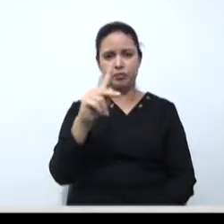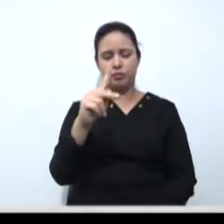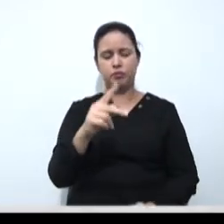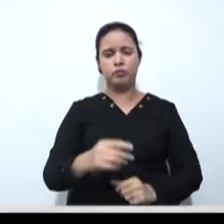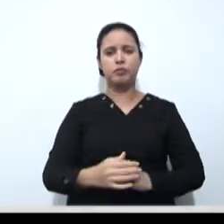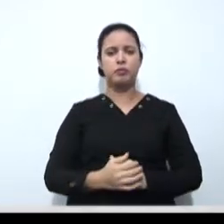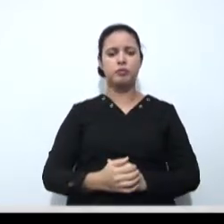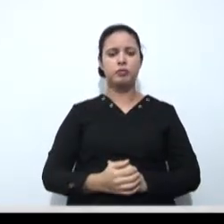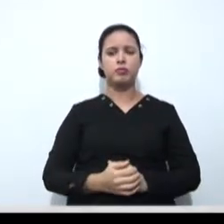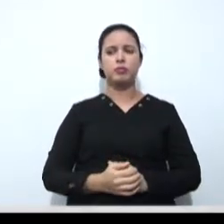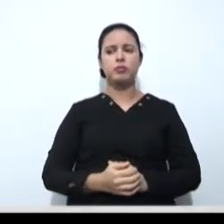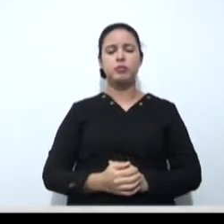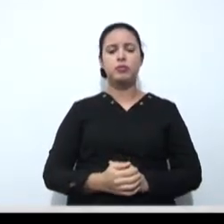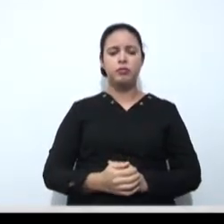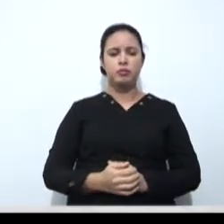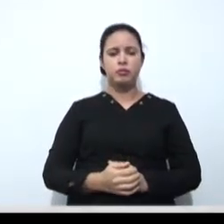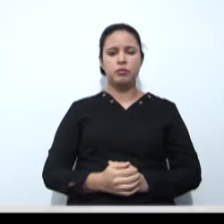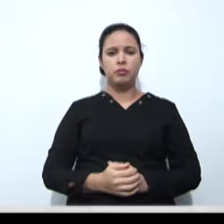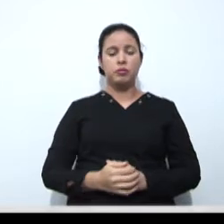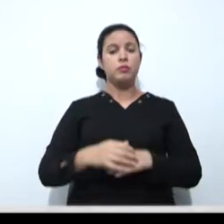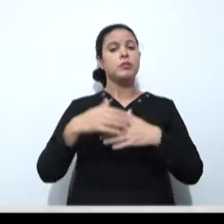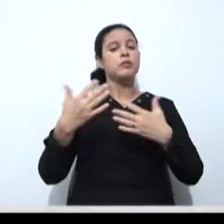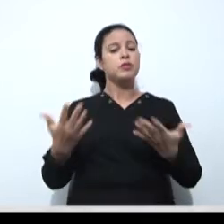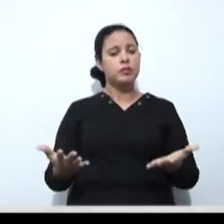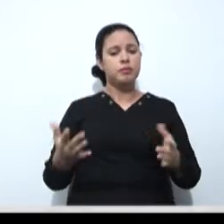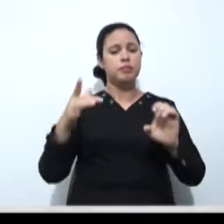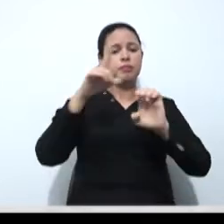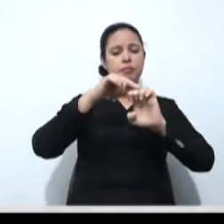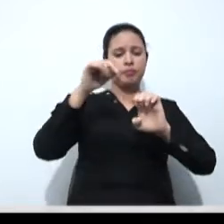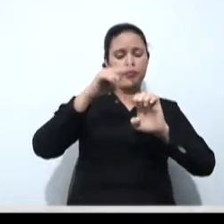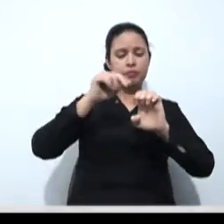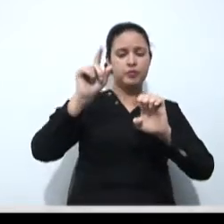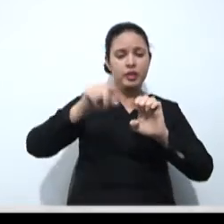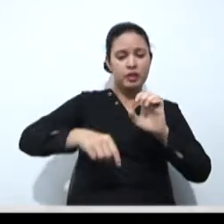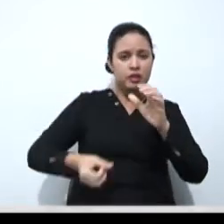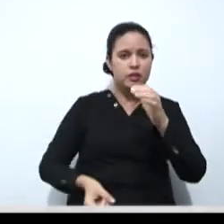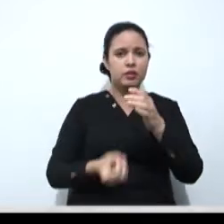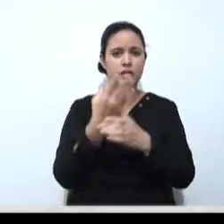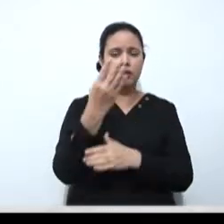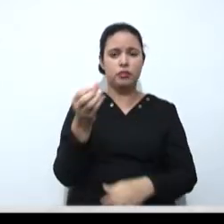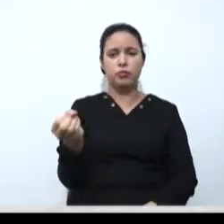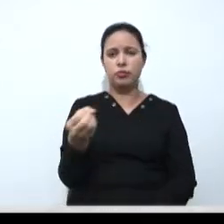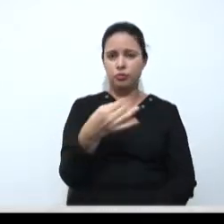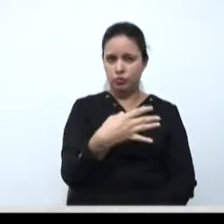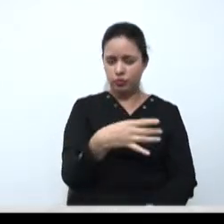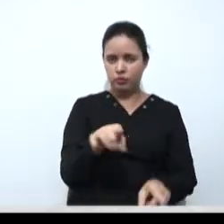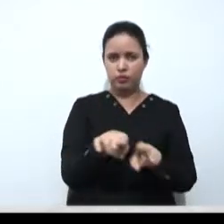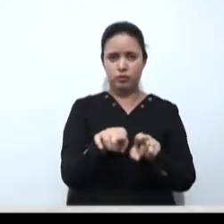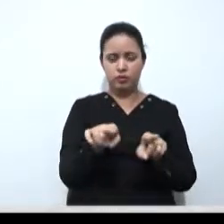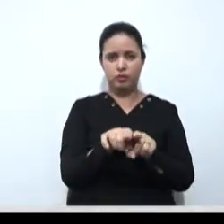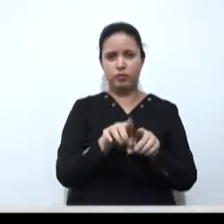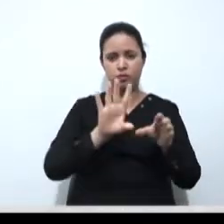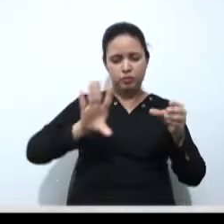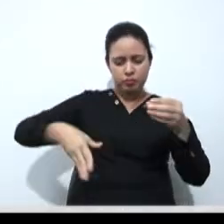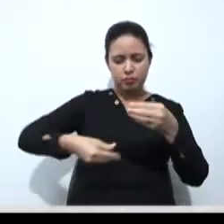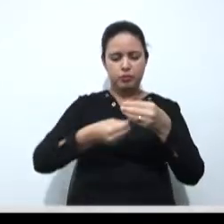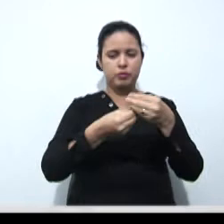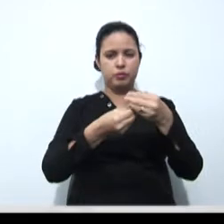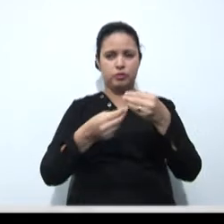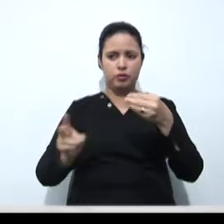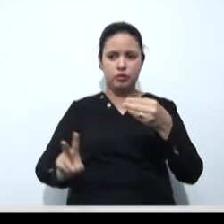Então, empreender é criar algo novo, olha lá, e gerar valor financeiro